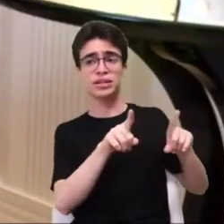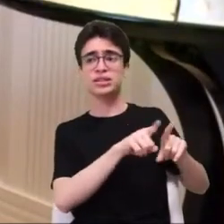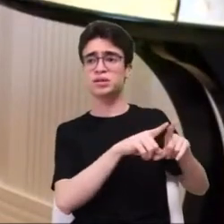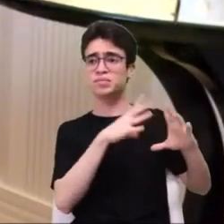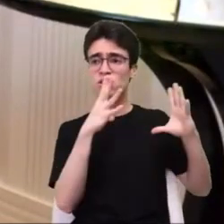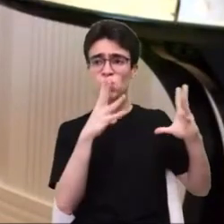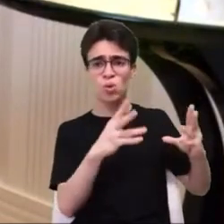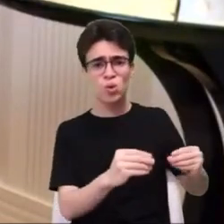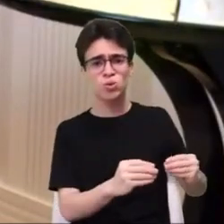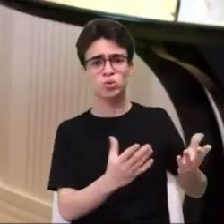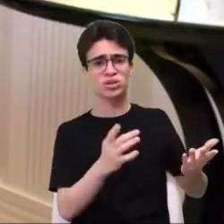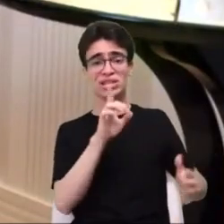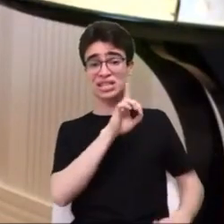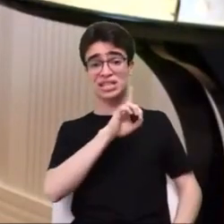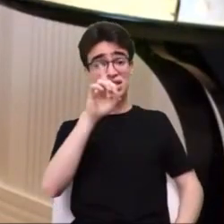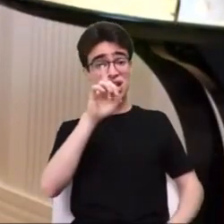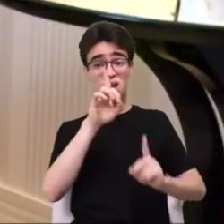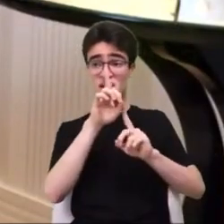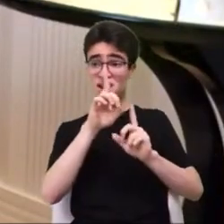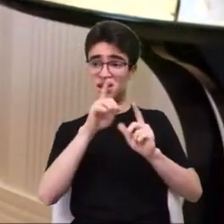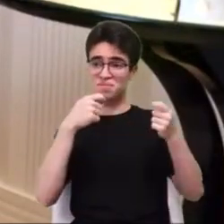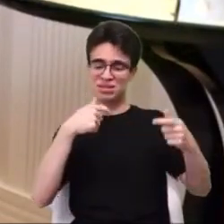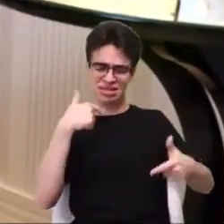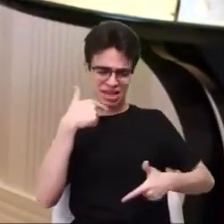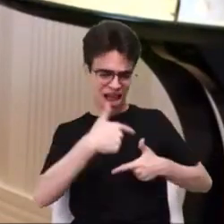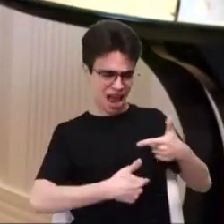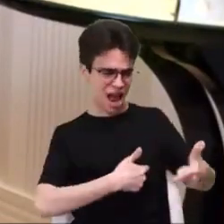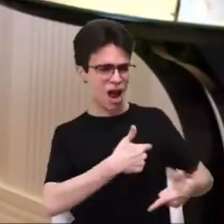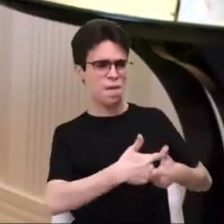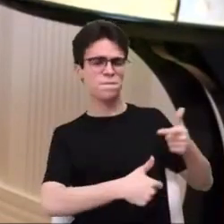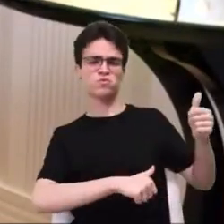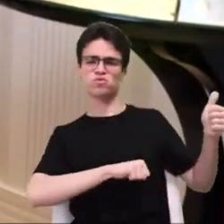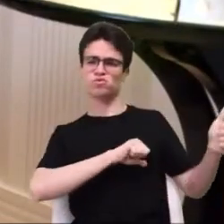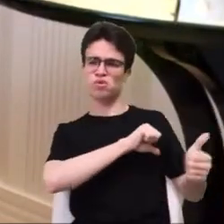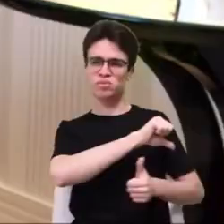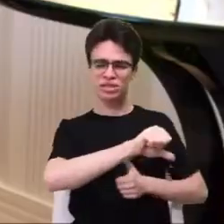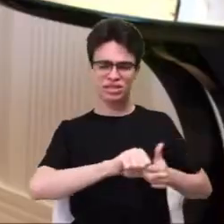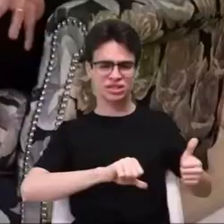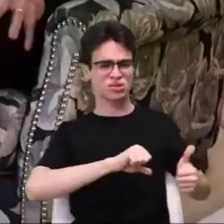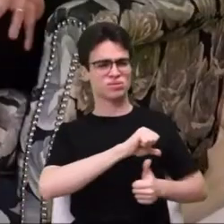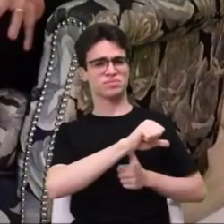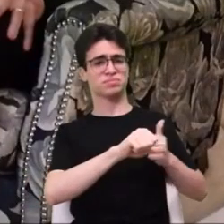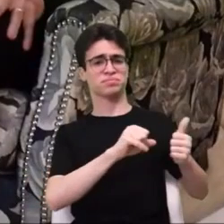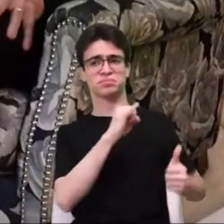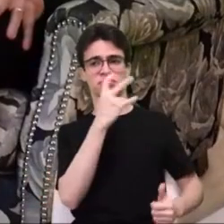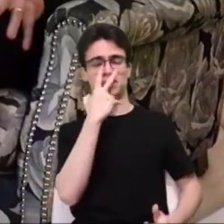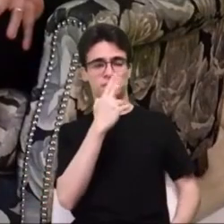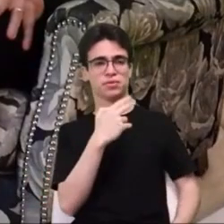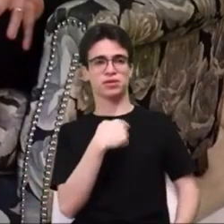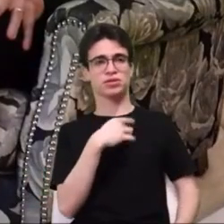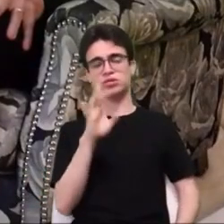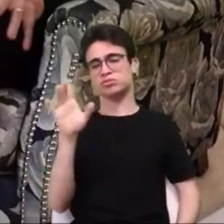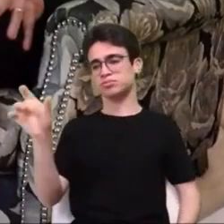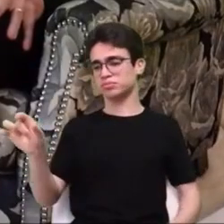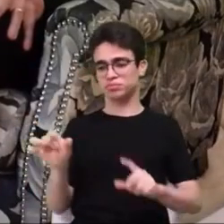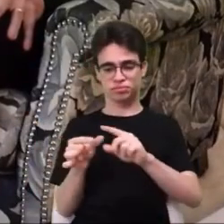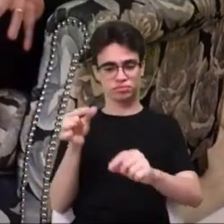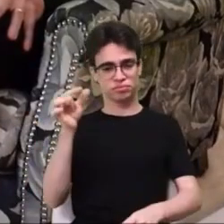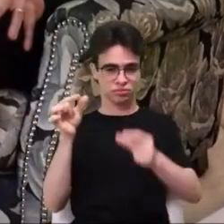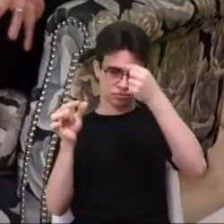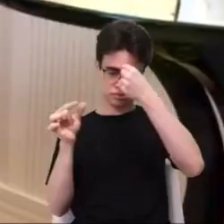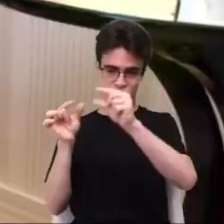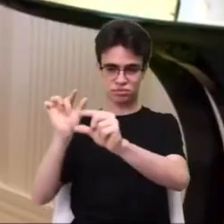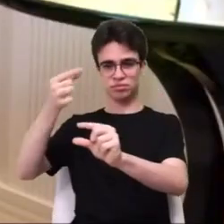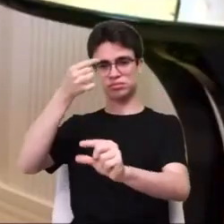as questões. Deus tem que trabalhar essa transformação na nossa vida. Né? Senão, não é mudar um chip, você põe um e